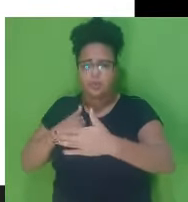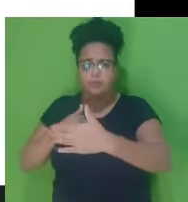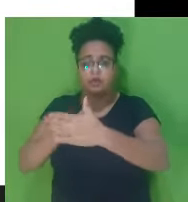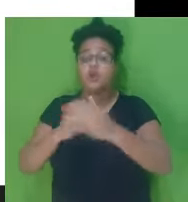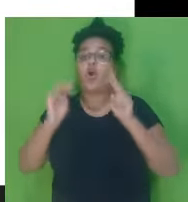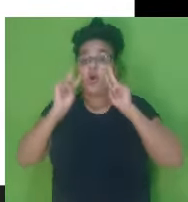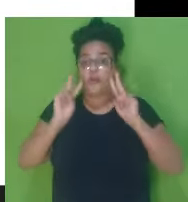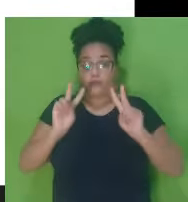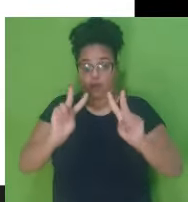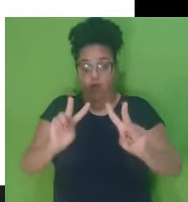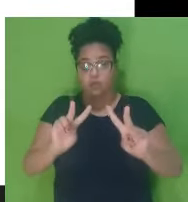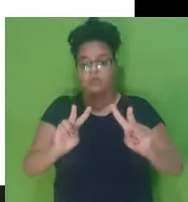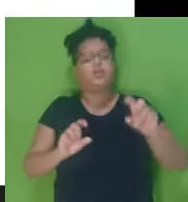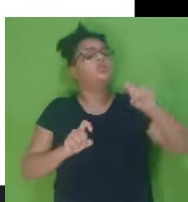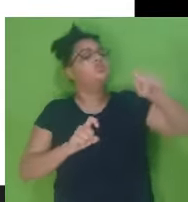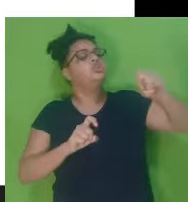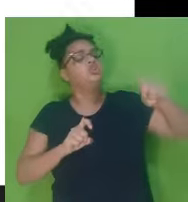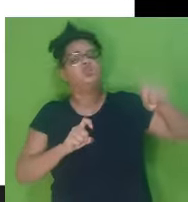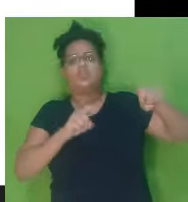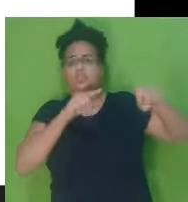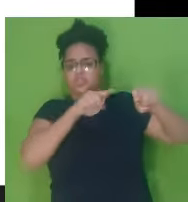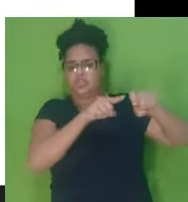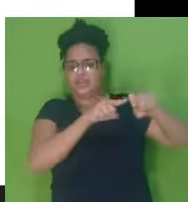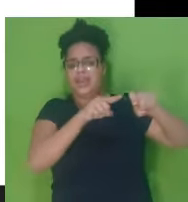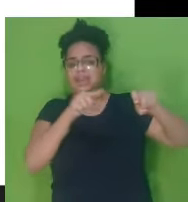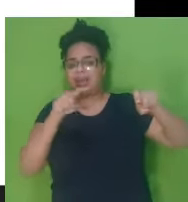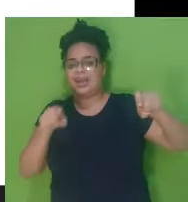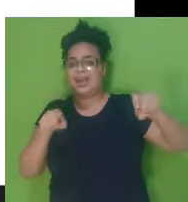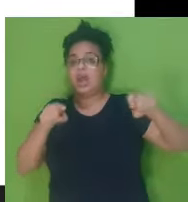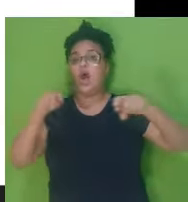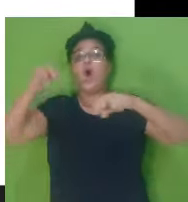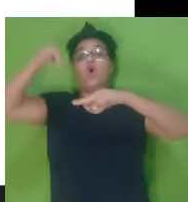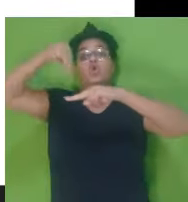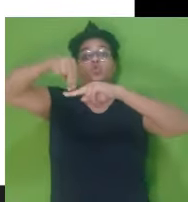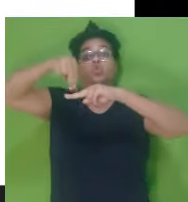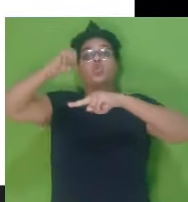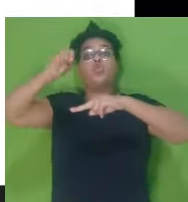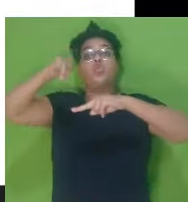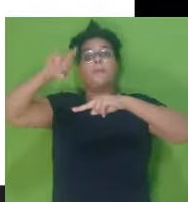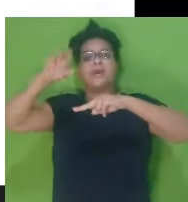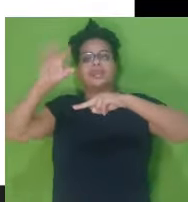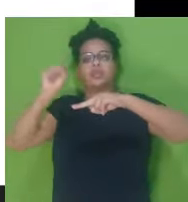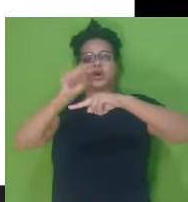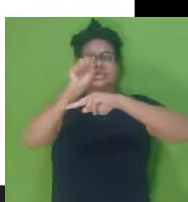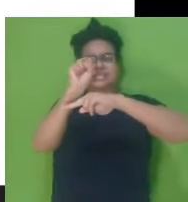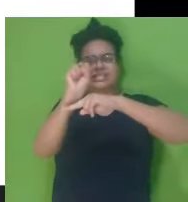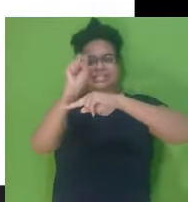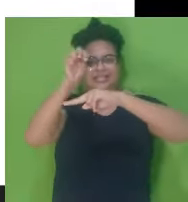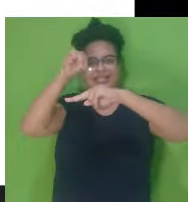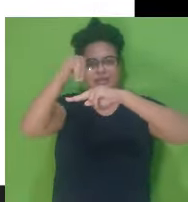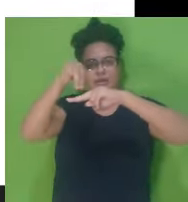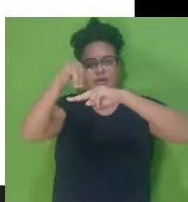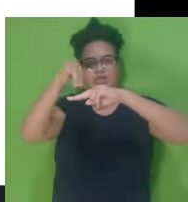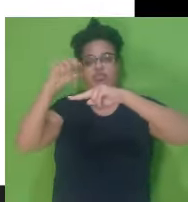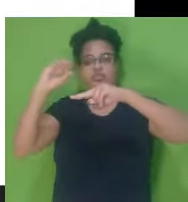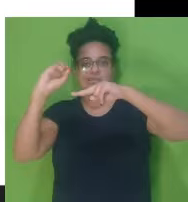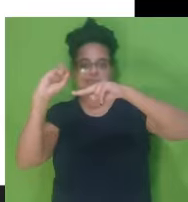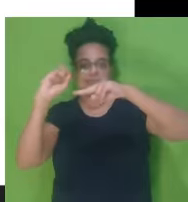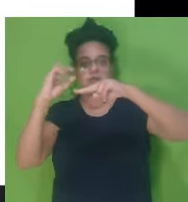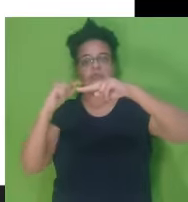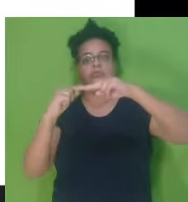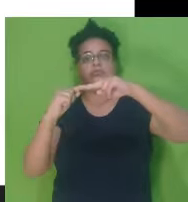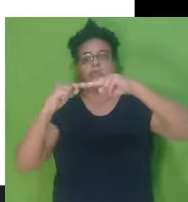limite, nós vemos que quando x tende a zero, o numerador tende a seno de zero, que é zero,